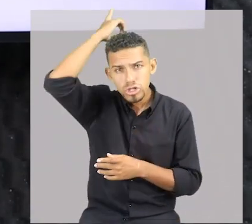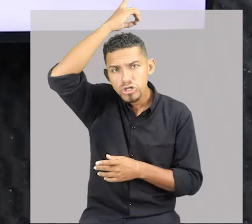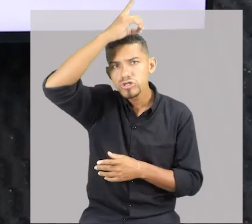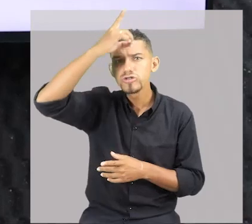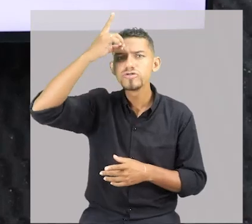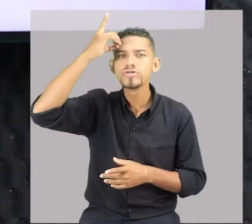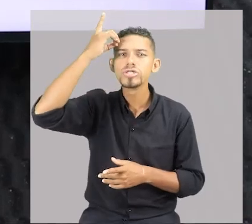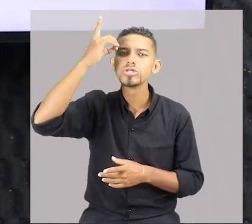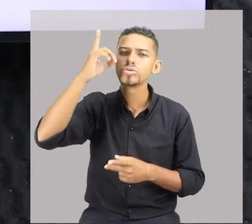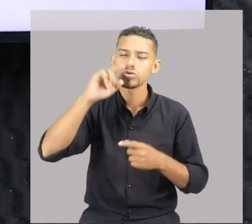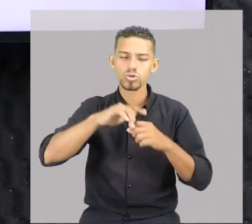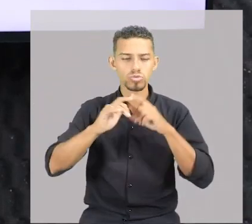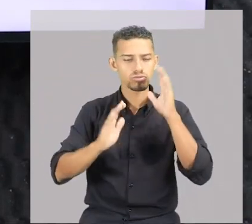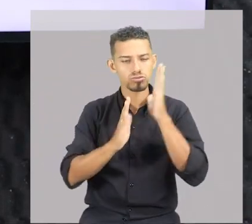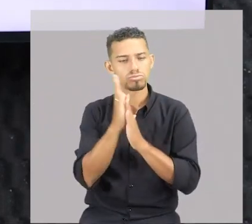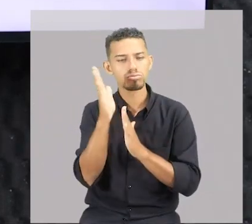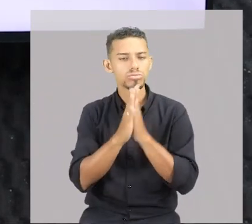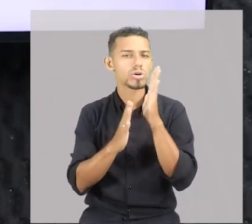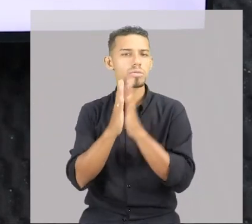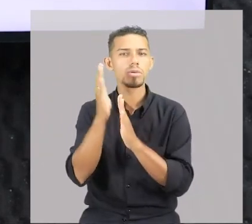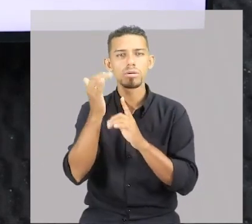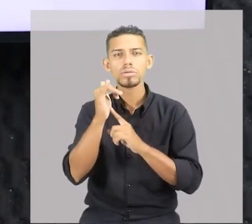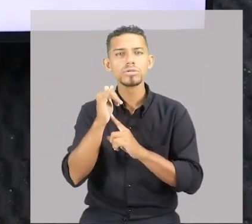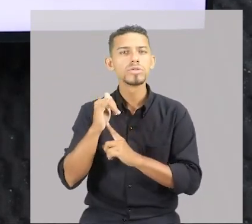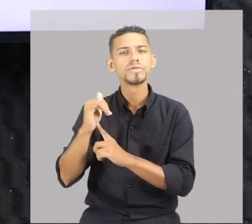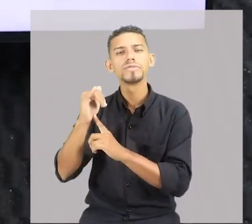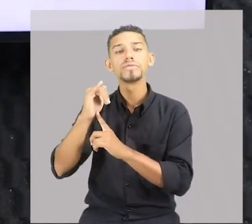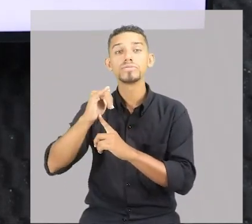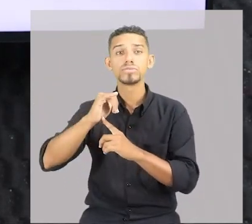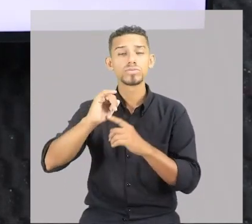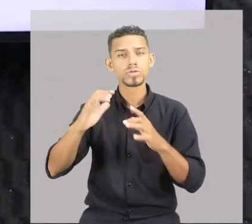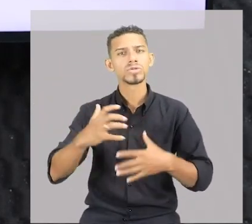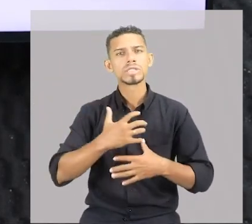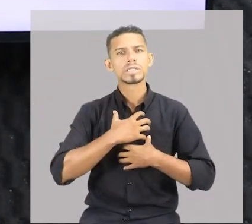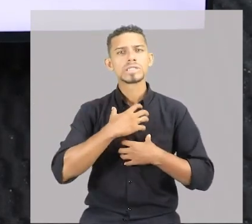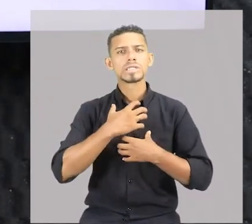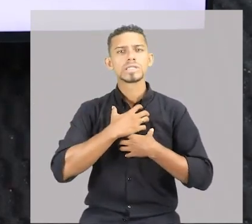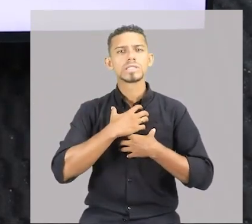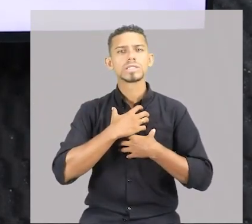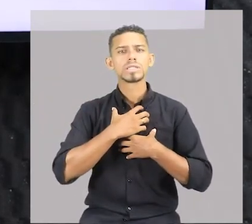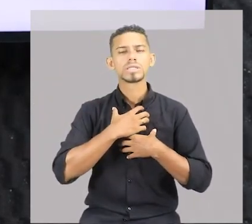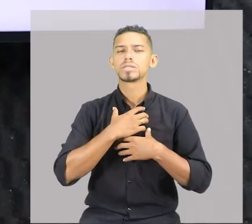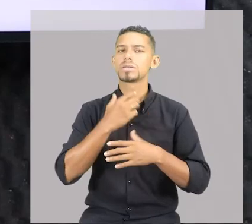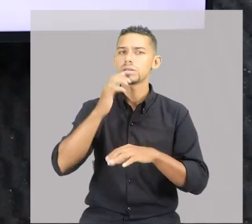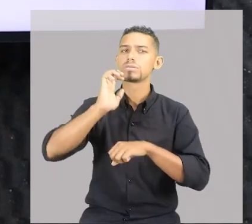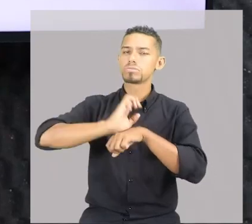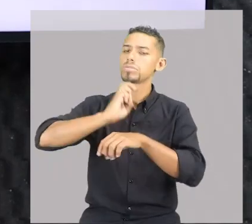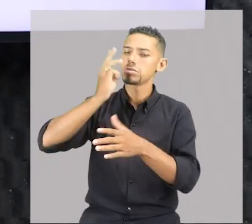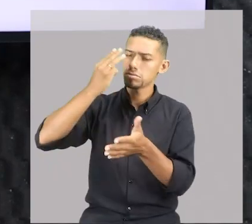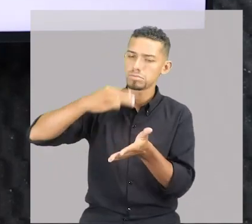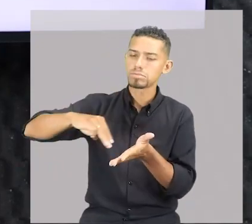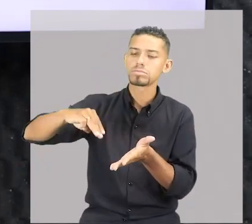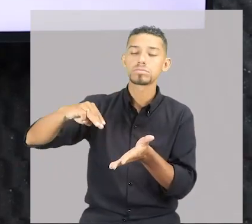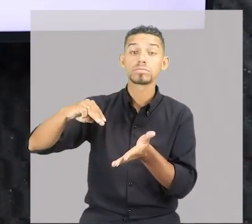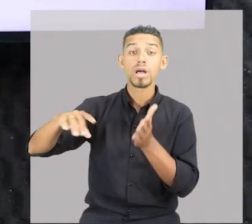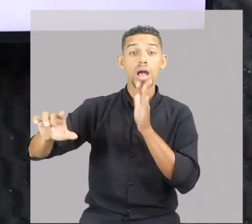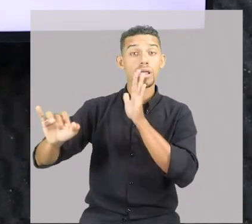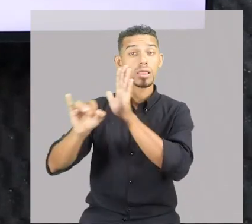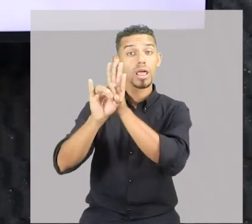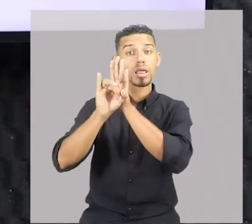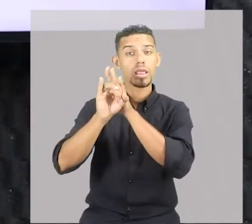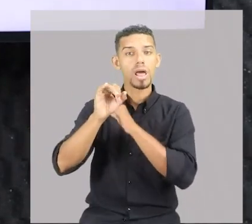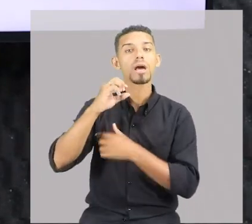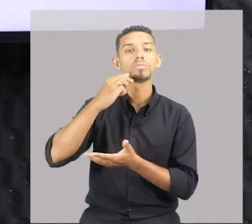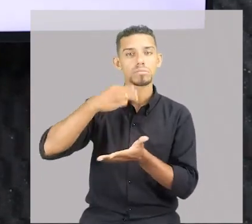Meu Boi, pensa em várias coisas que nos dão a ideia de uma maranhensidade, de uma identidade do